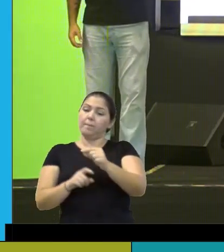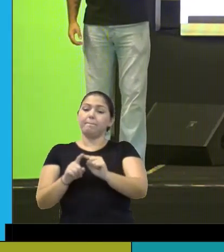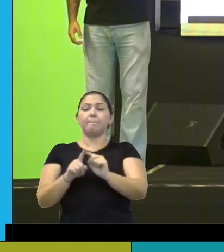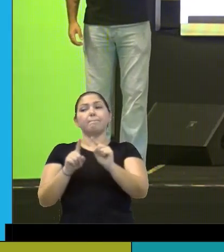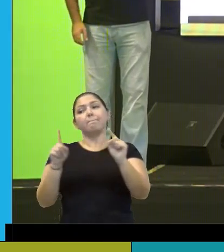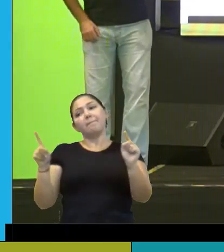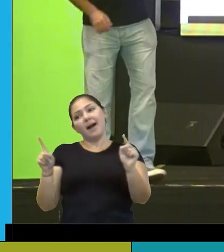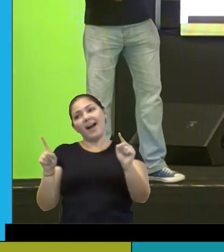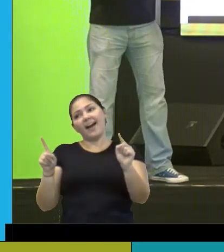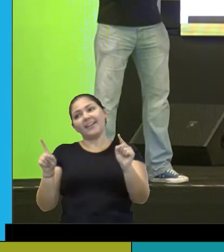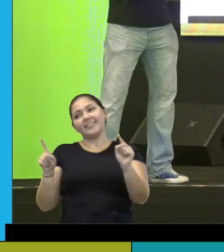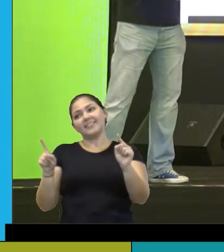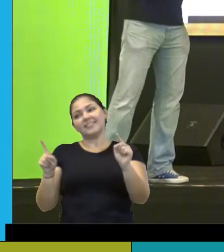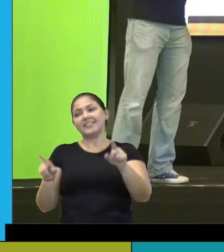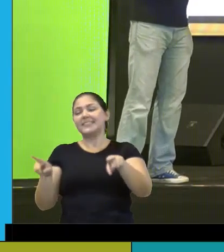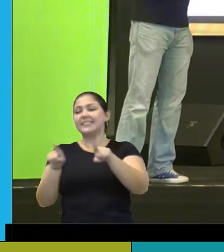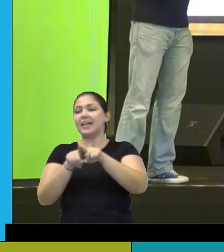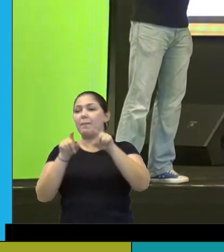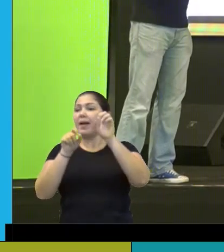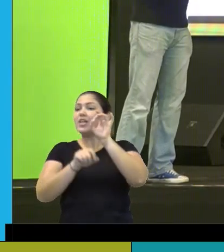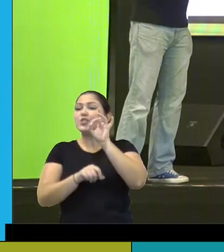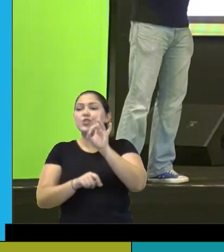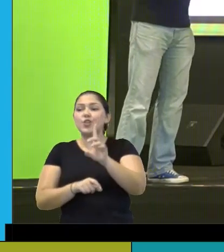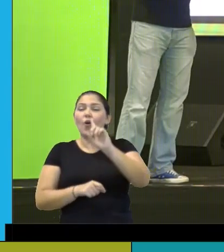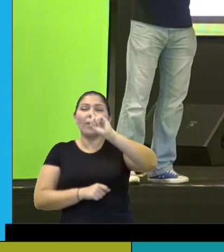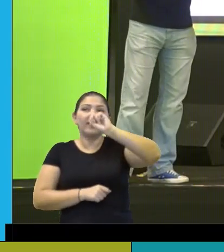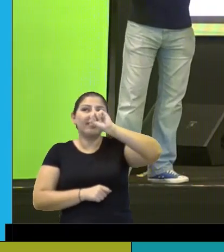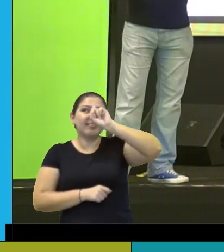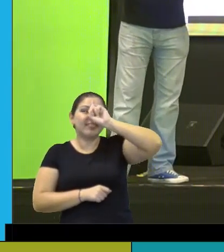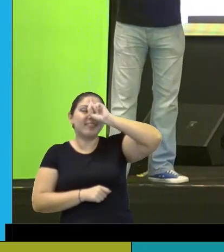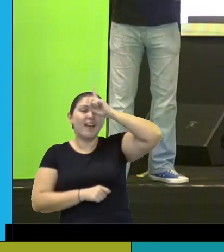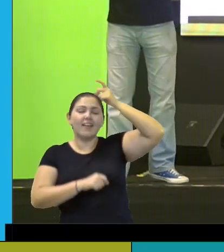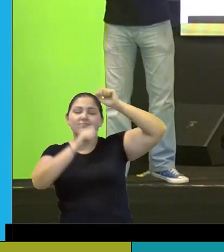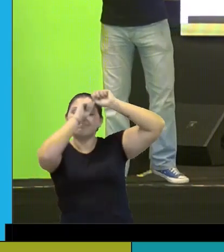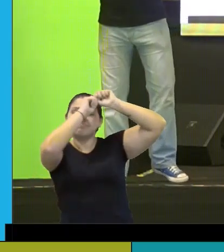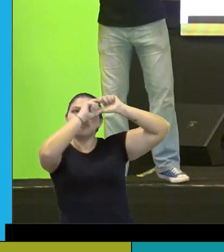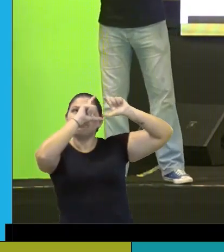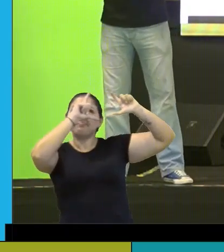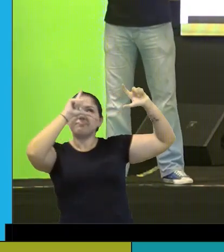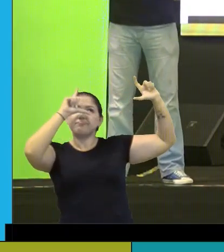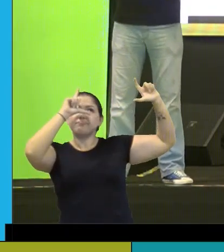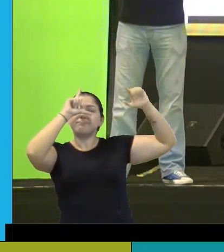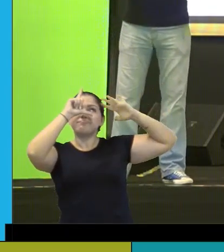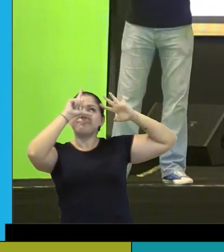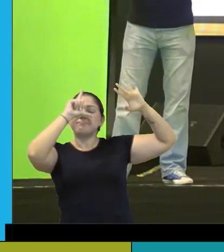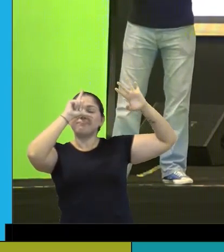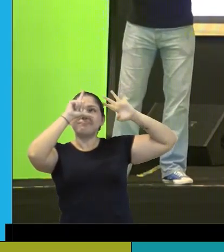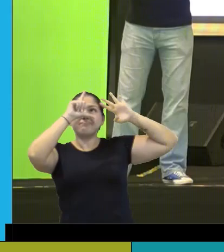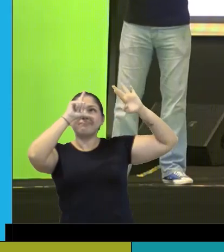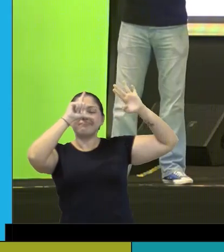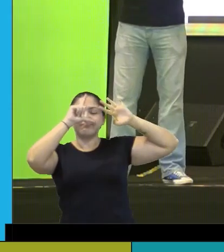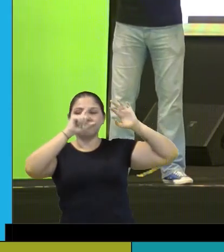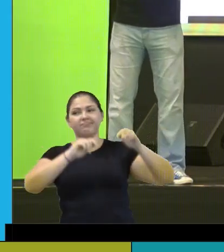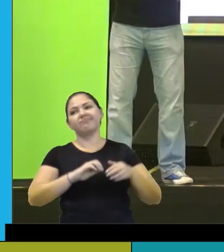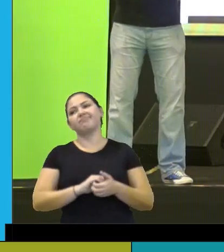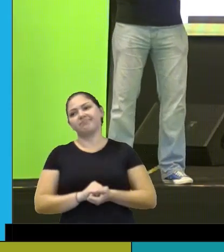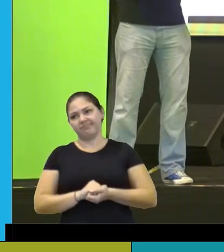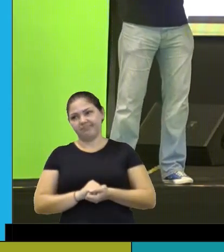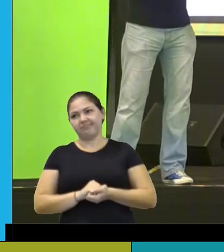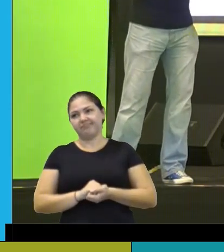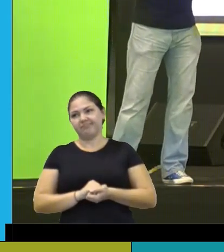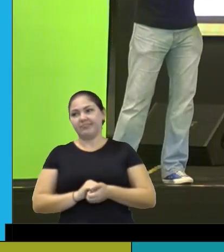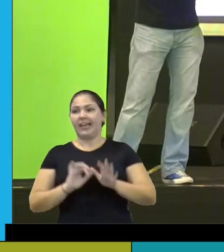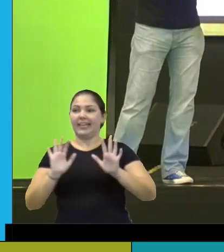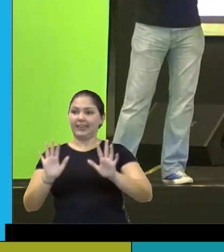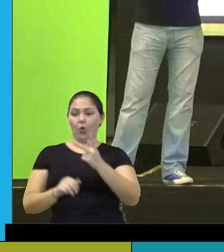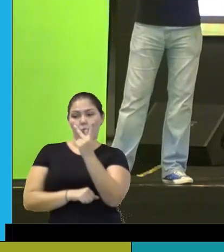utopia. Isso também é uma utopia. E por se tratar de uma utopia, Aristóteles também, junto